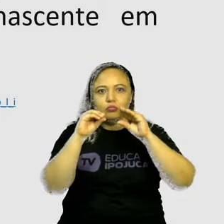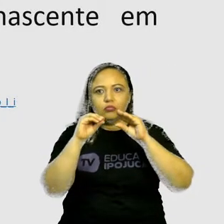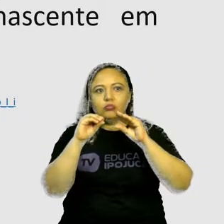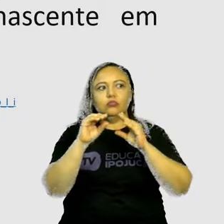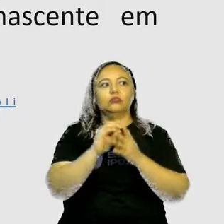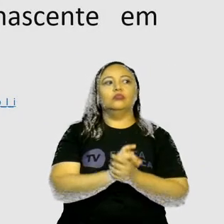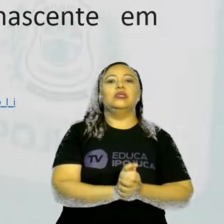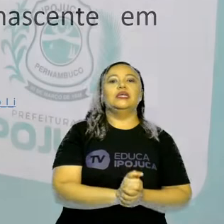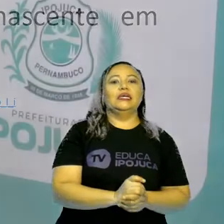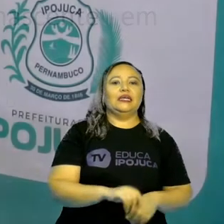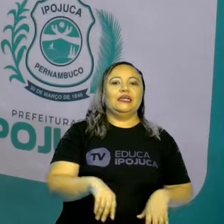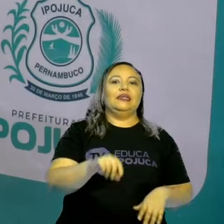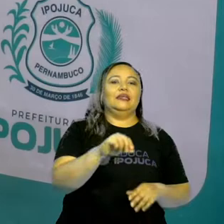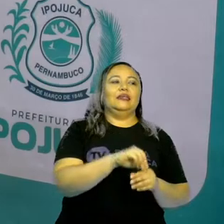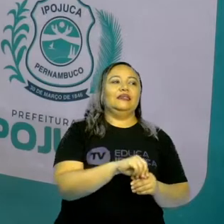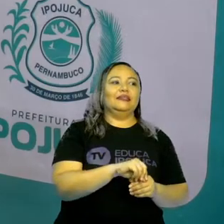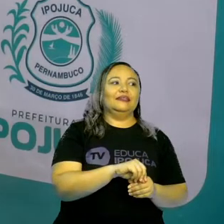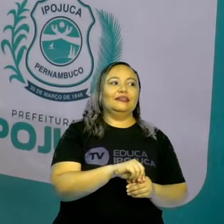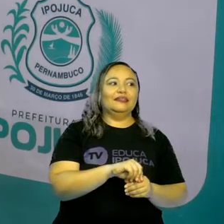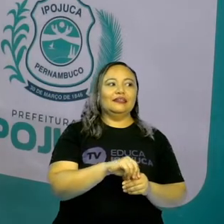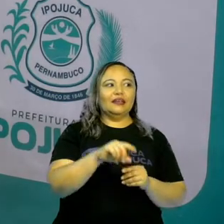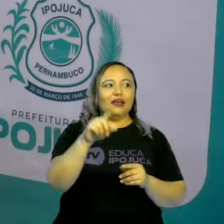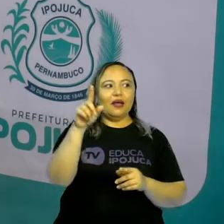em Arco Verde.